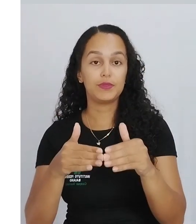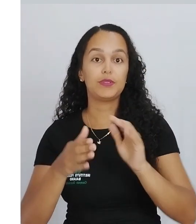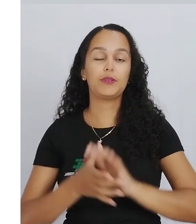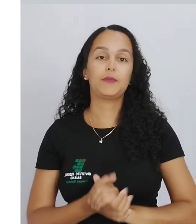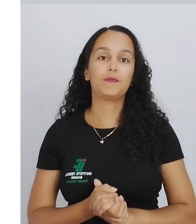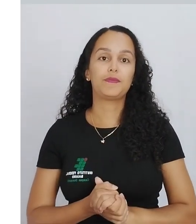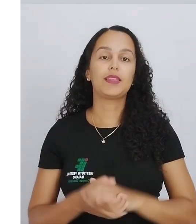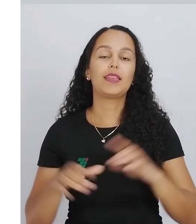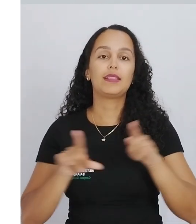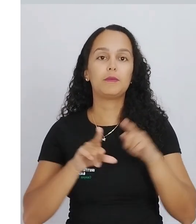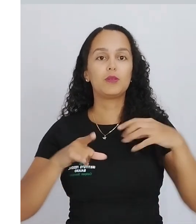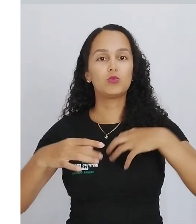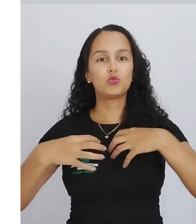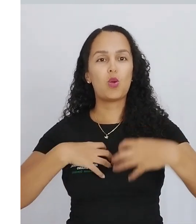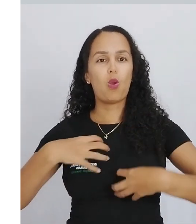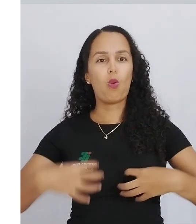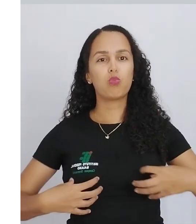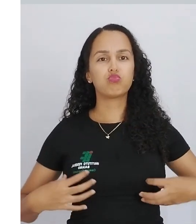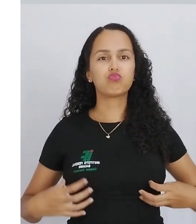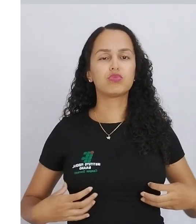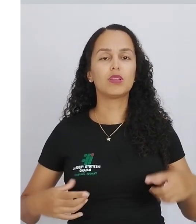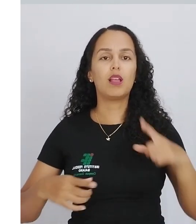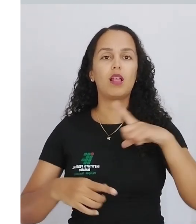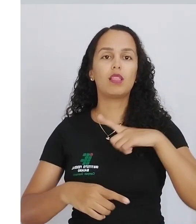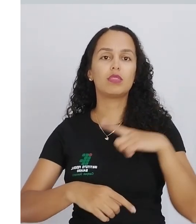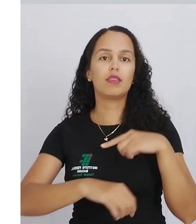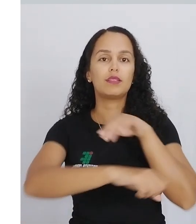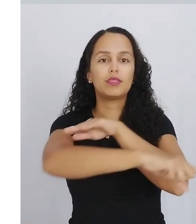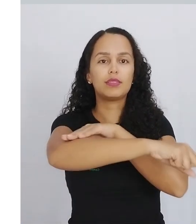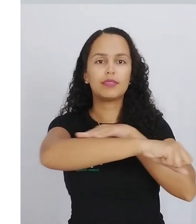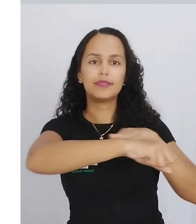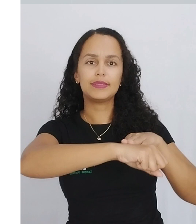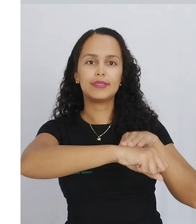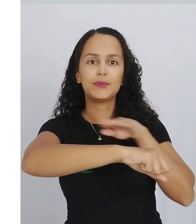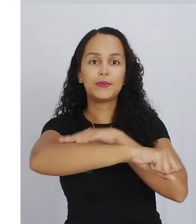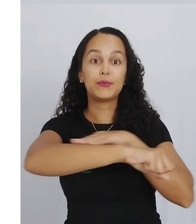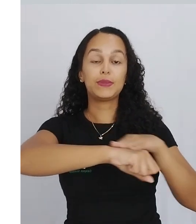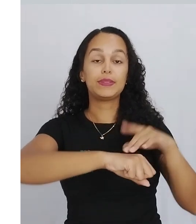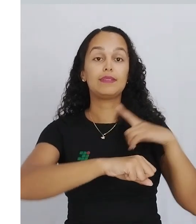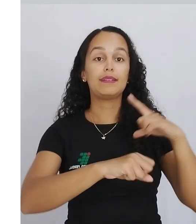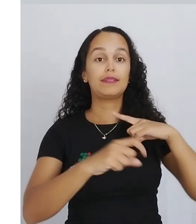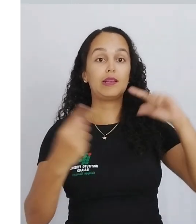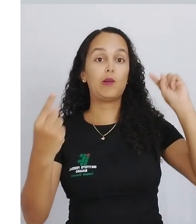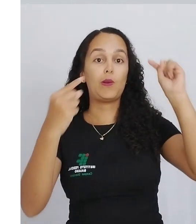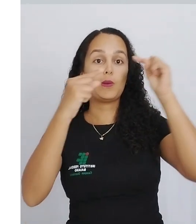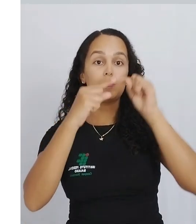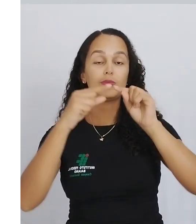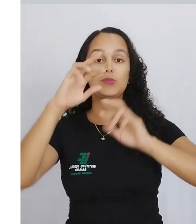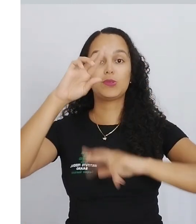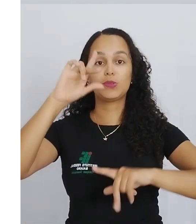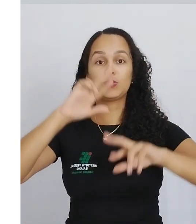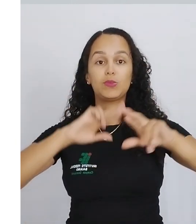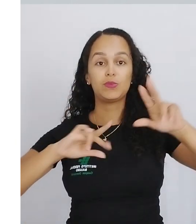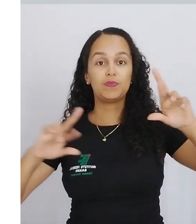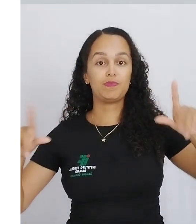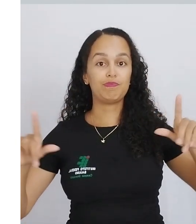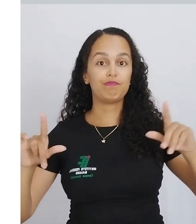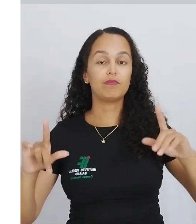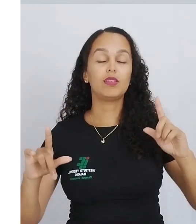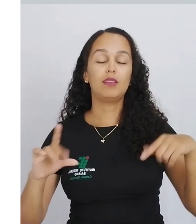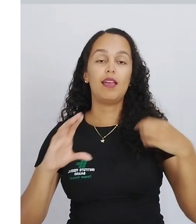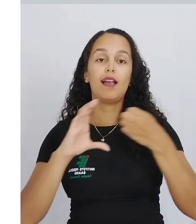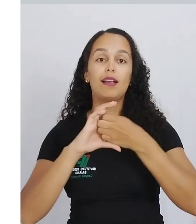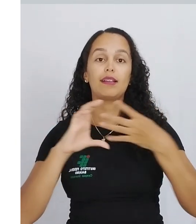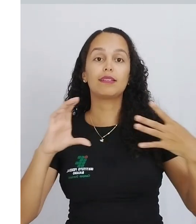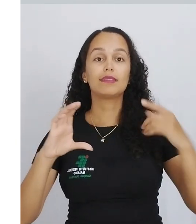Nós temos vários tipos de tecidos e esses tecidos, eles têm funções diferentes. O que caracteriza um tecido é